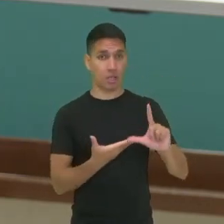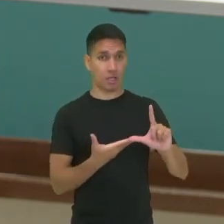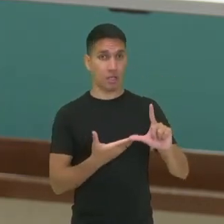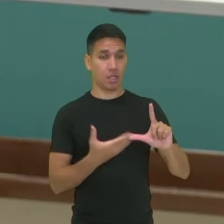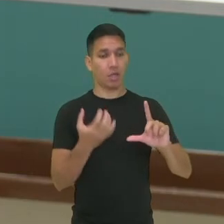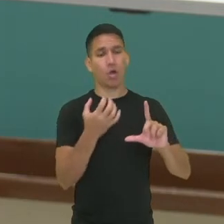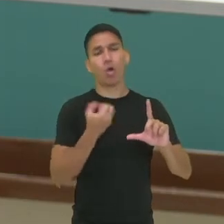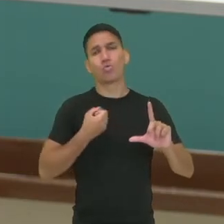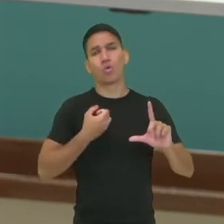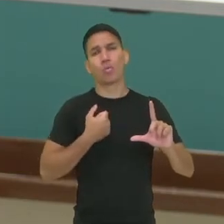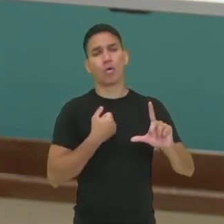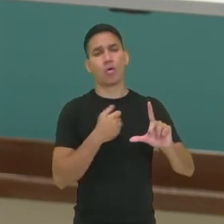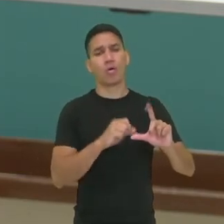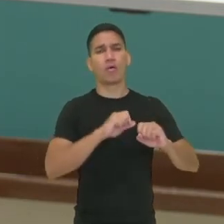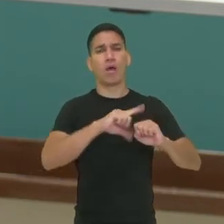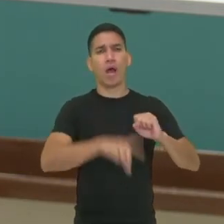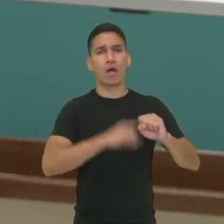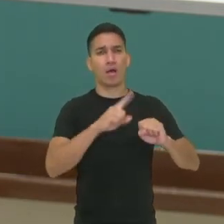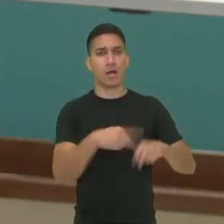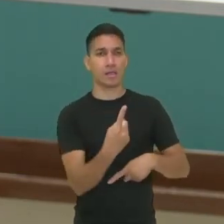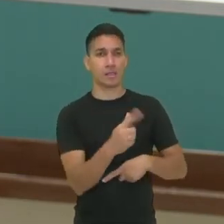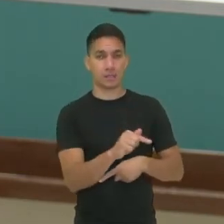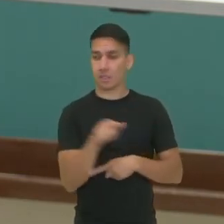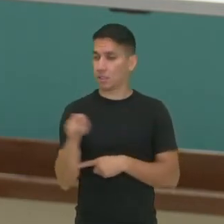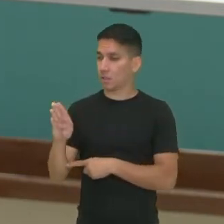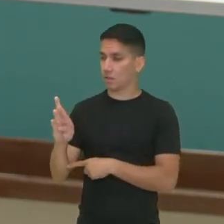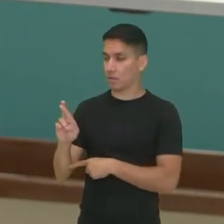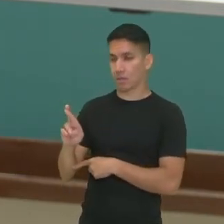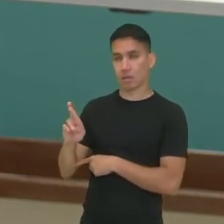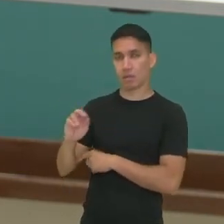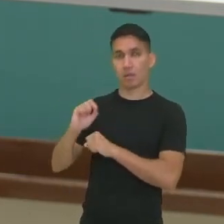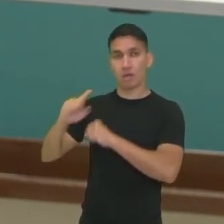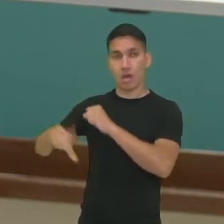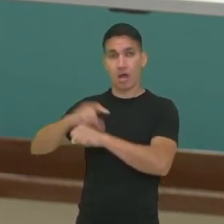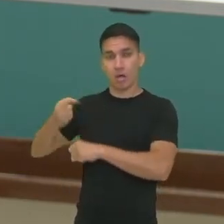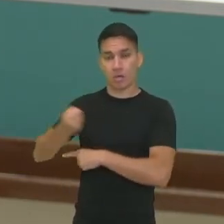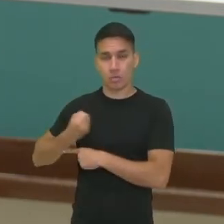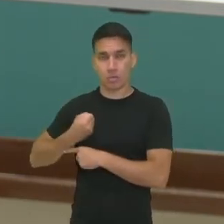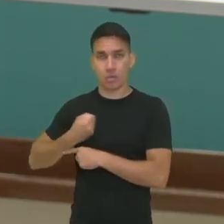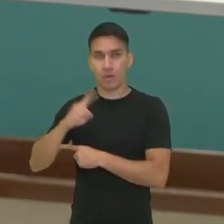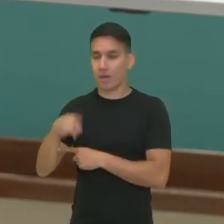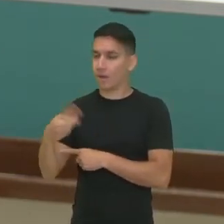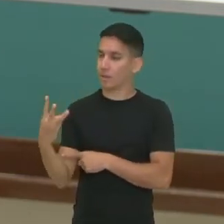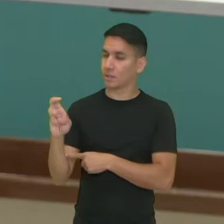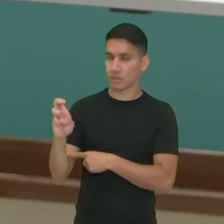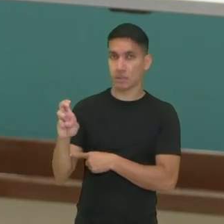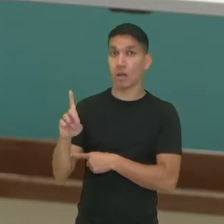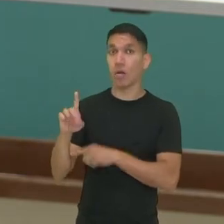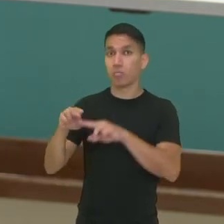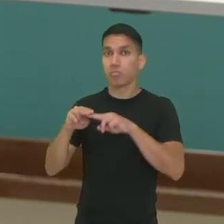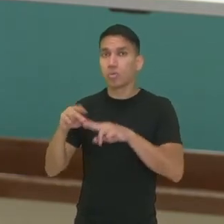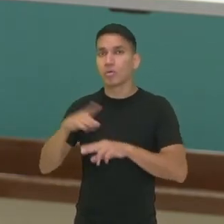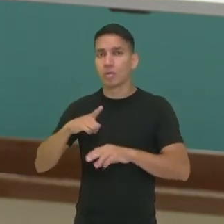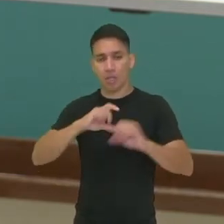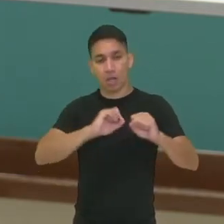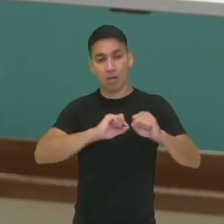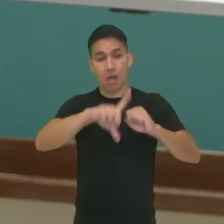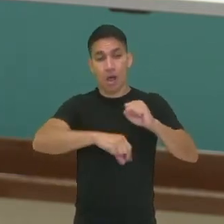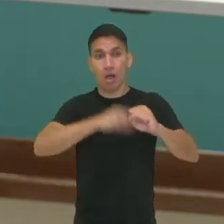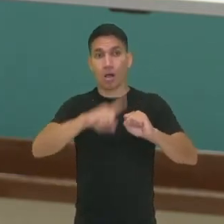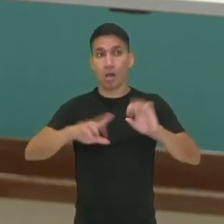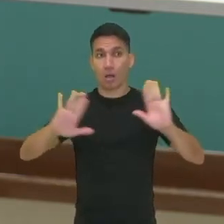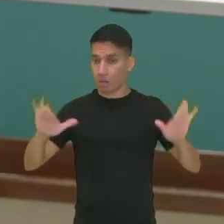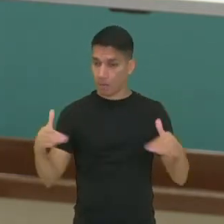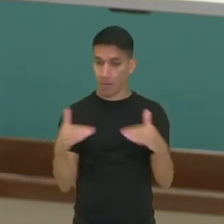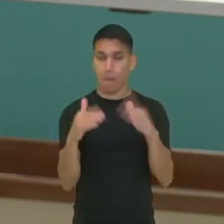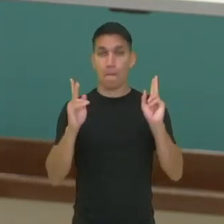aqui o bromo tem o número atômico 35. Então, os átomos que têm maiores números atômicos dispostos